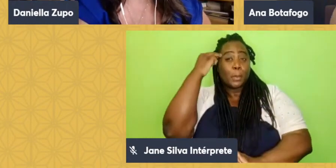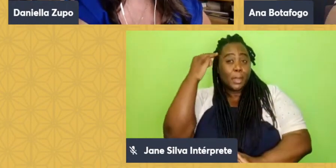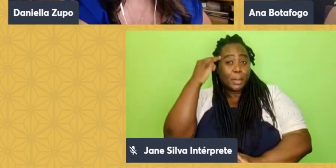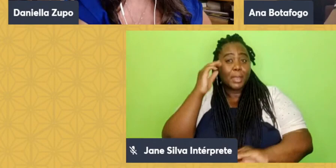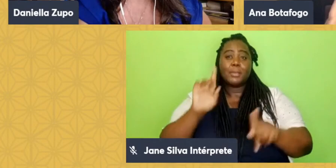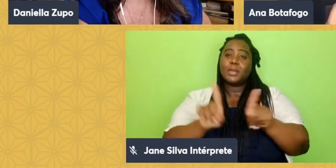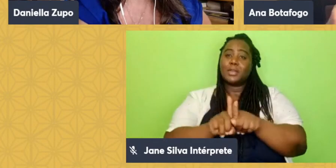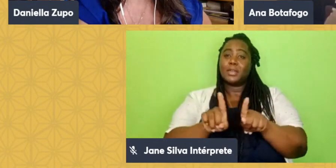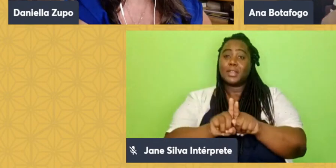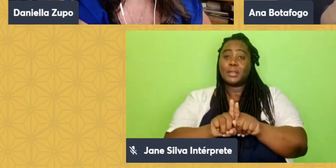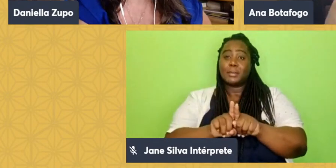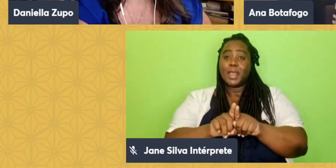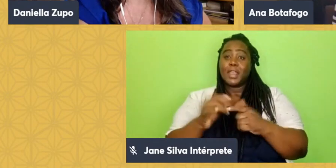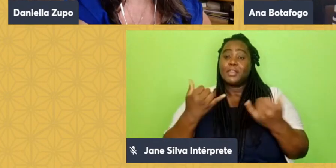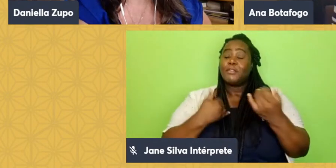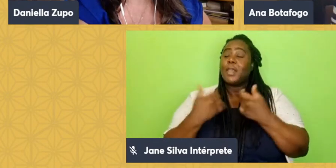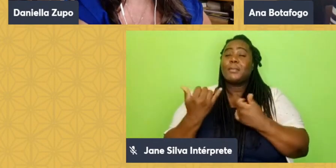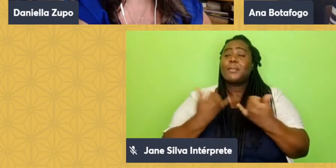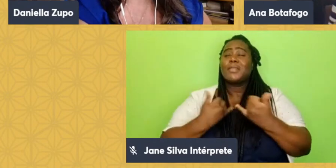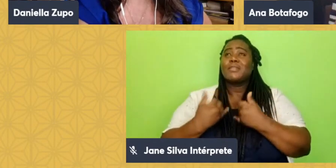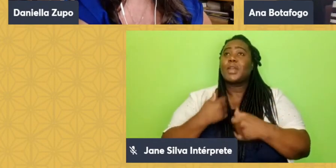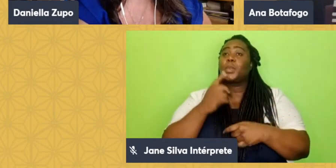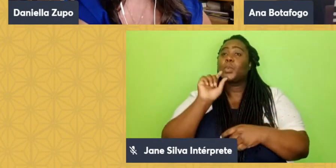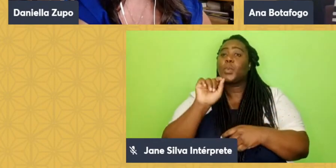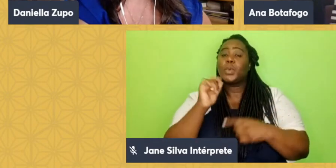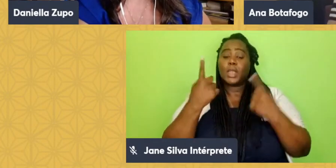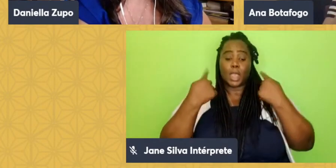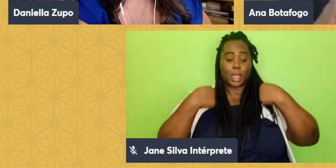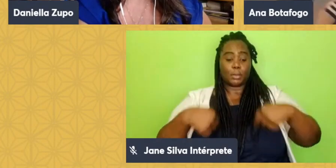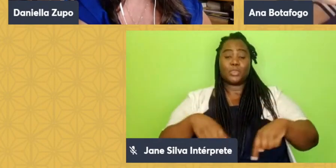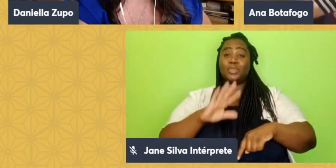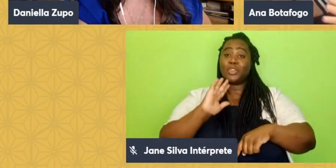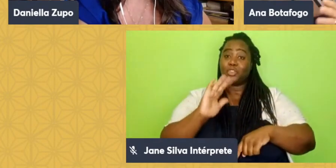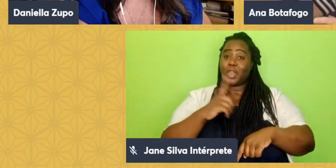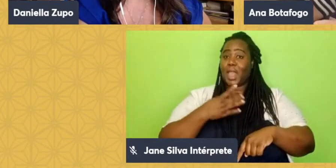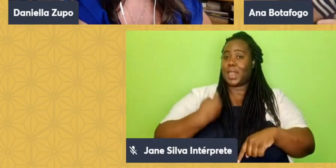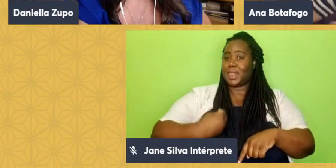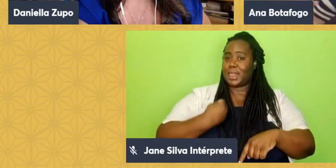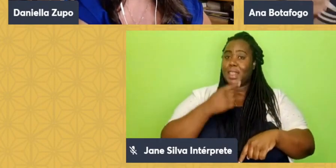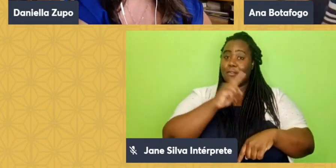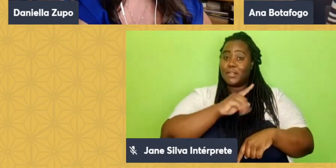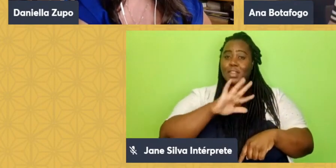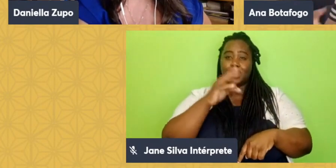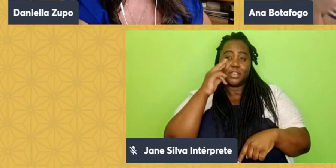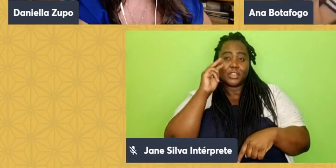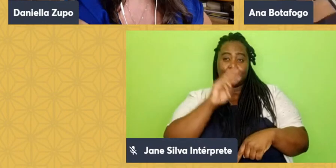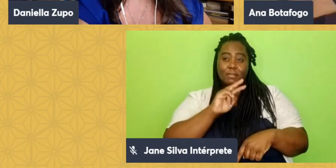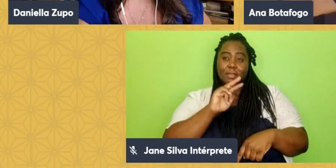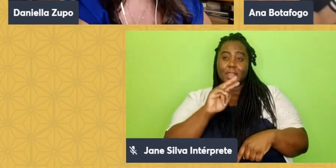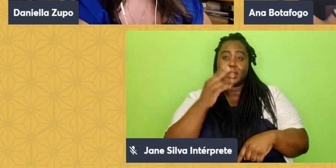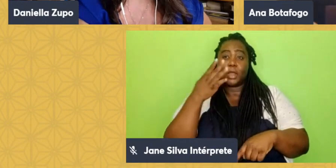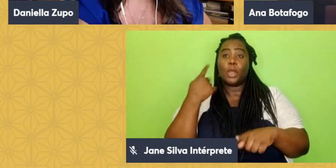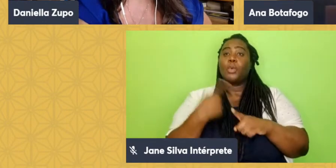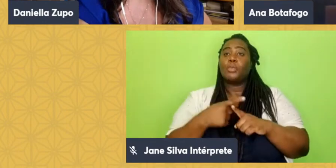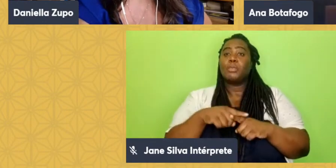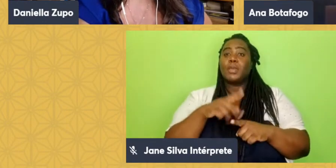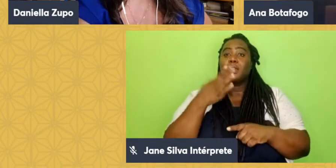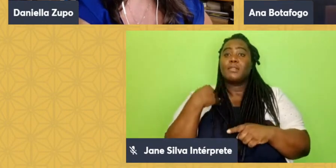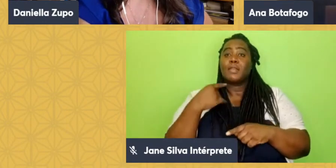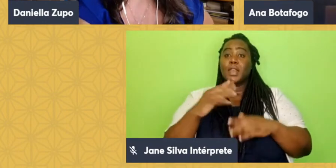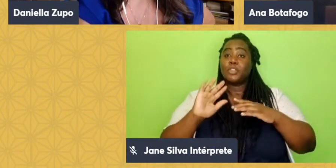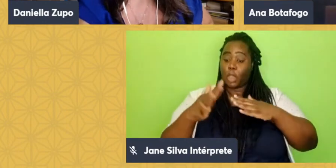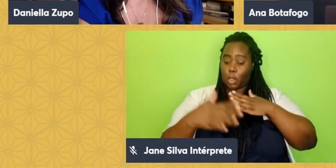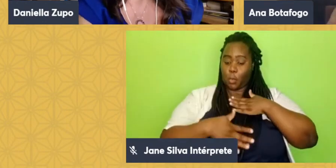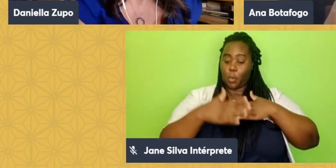e eu fui me lembrando o que a postura o que já estava ele se antevendo e quem sabe seria mesmo um